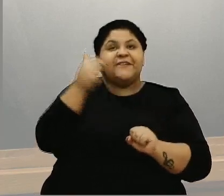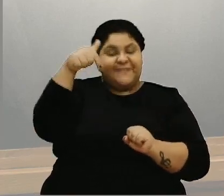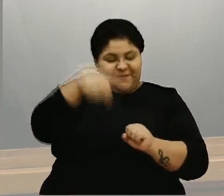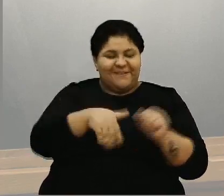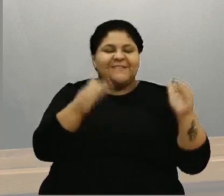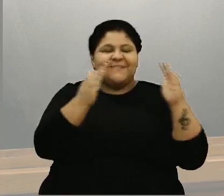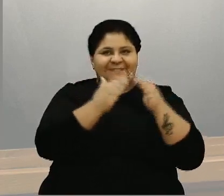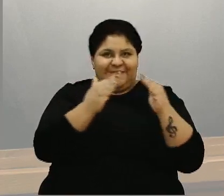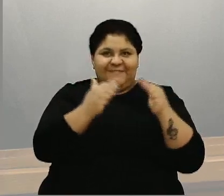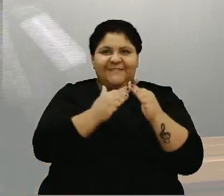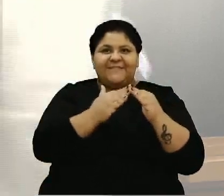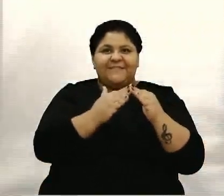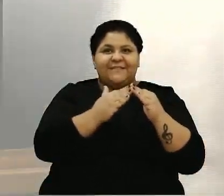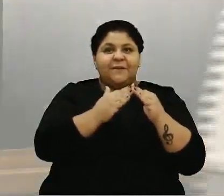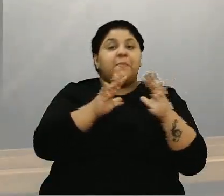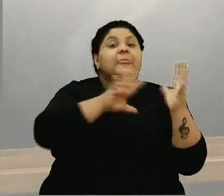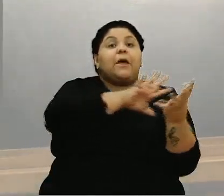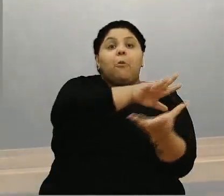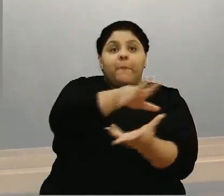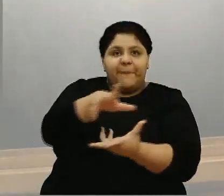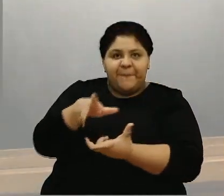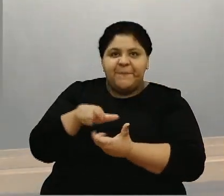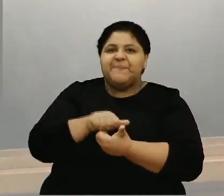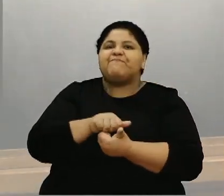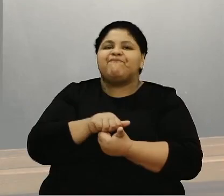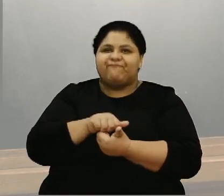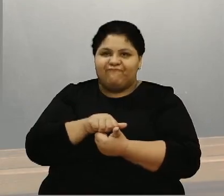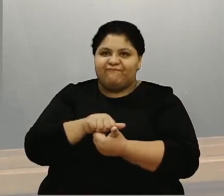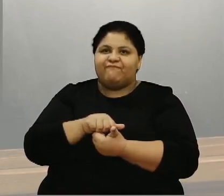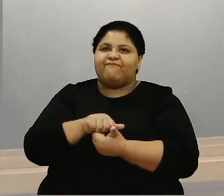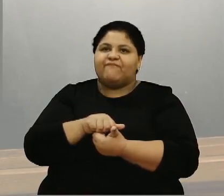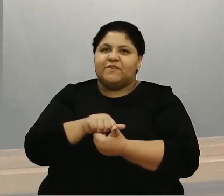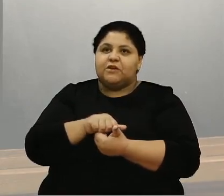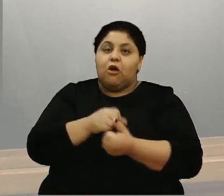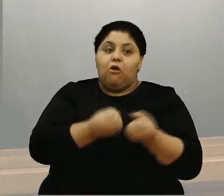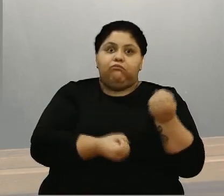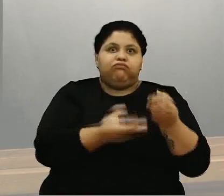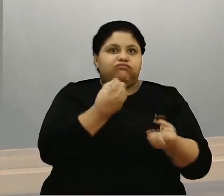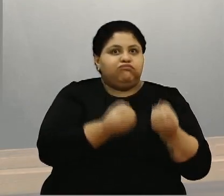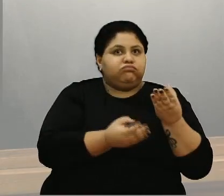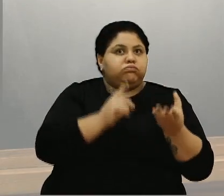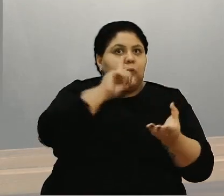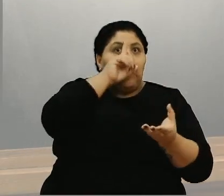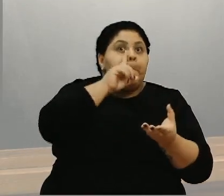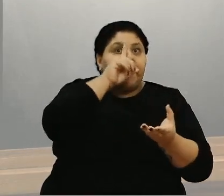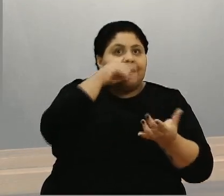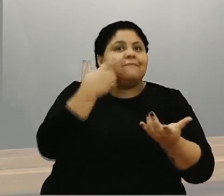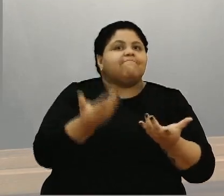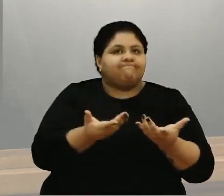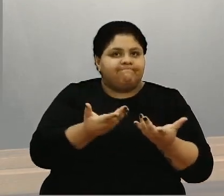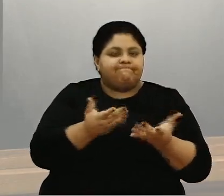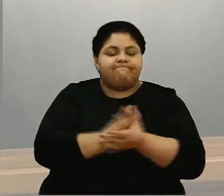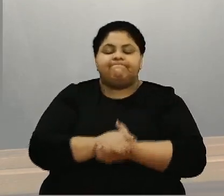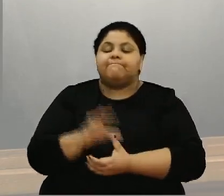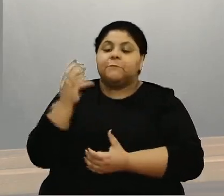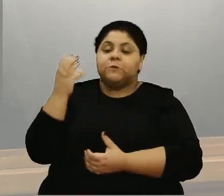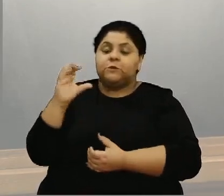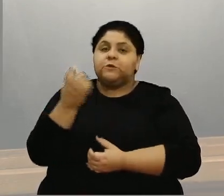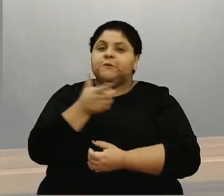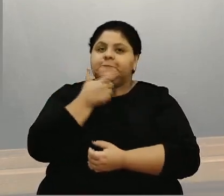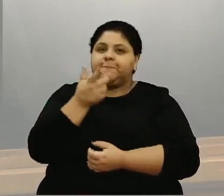casa comum, que é o planeta Terra, está cada vez mais pegando fogo. Os cientistas falam